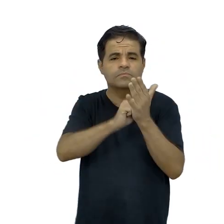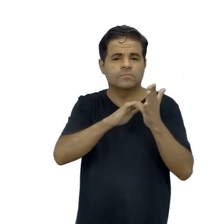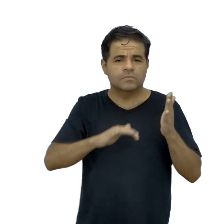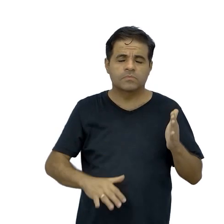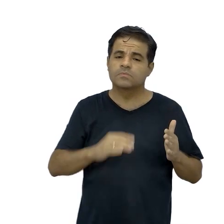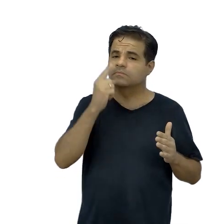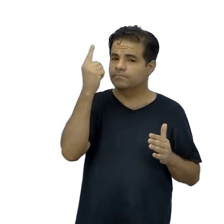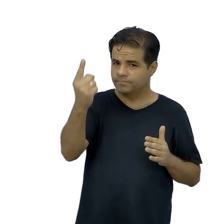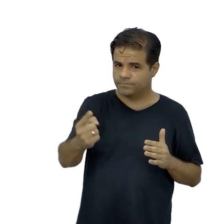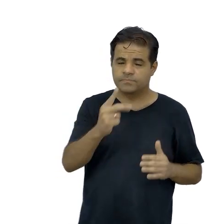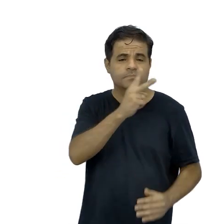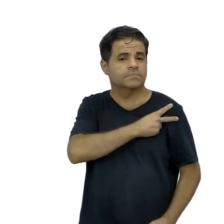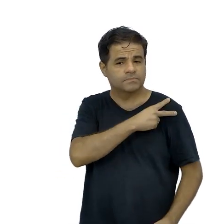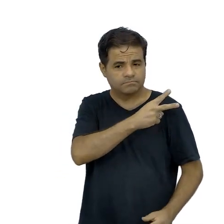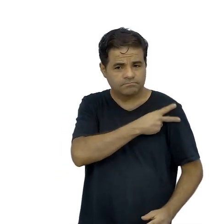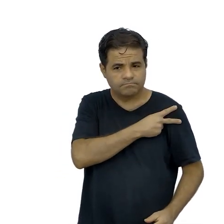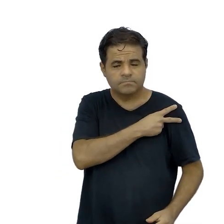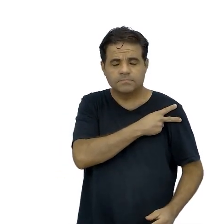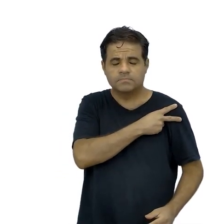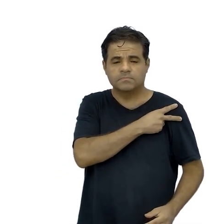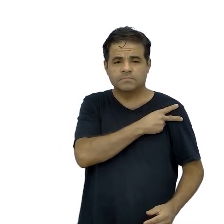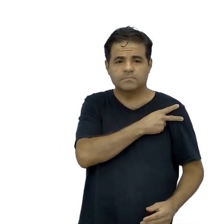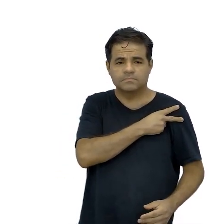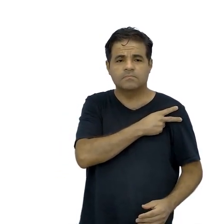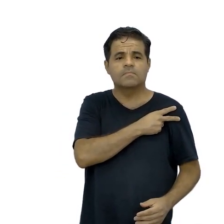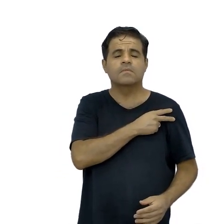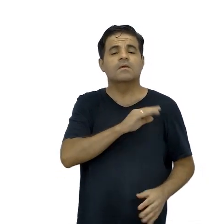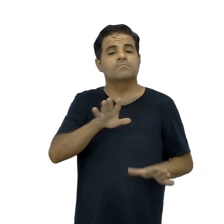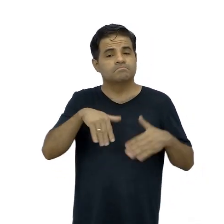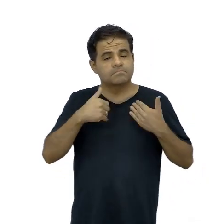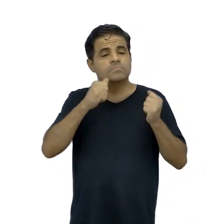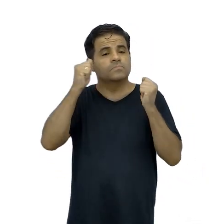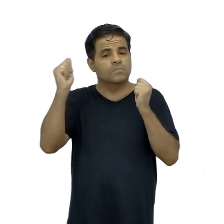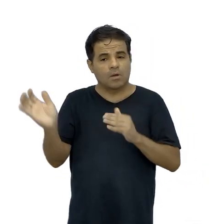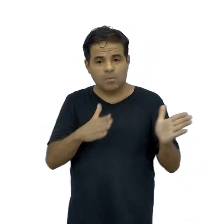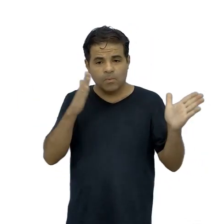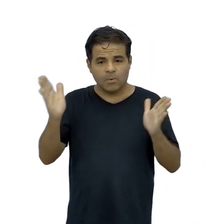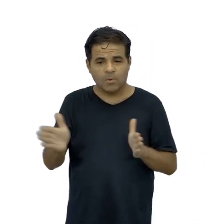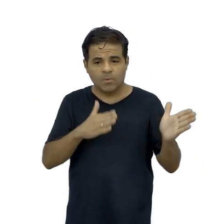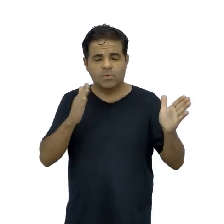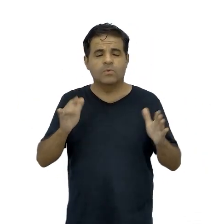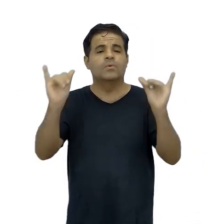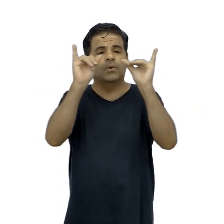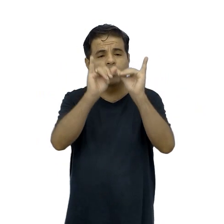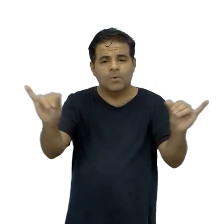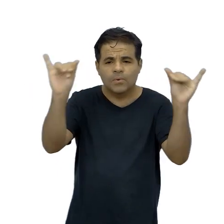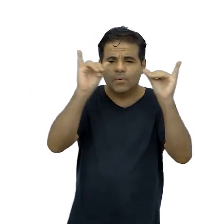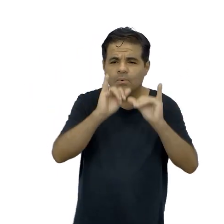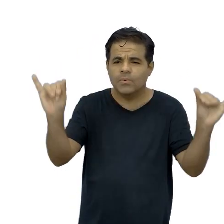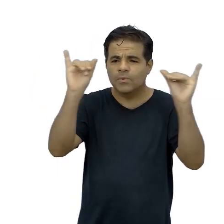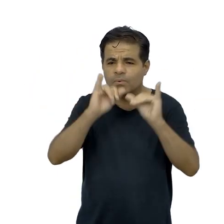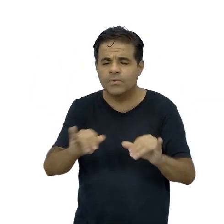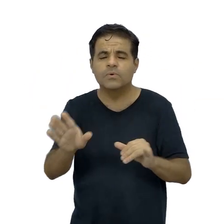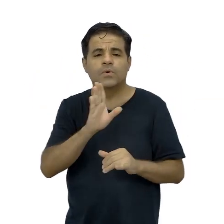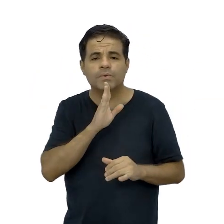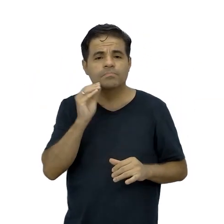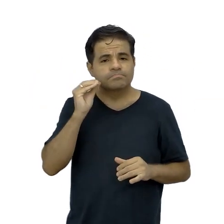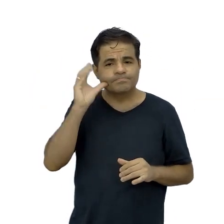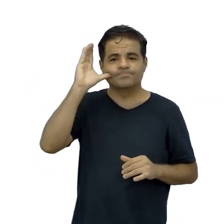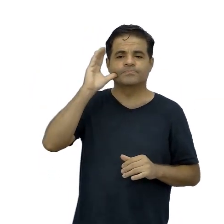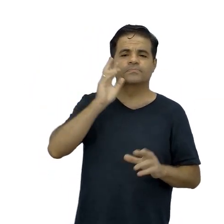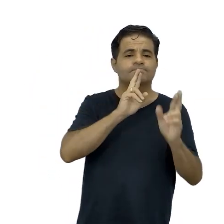1 da segunda série do ensino médio, será produzir textos para divulgação do conhecimento e